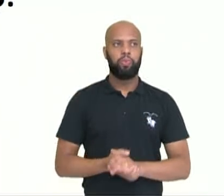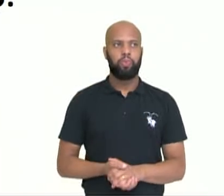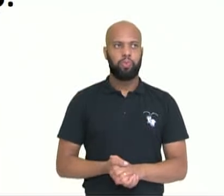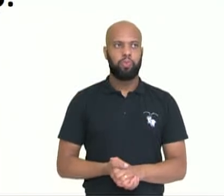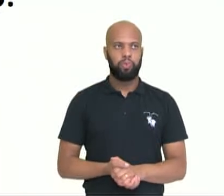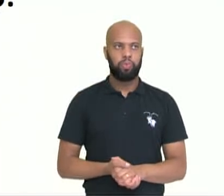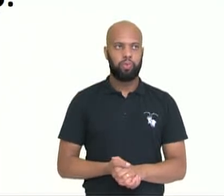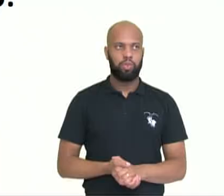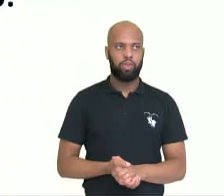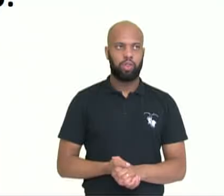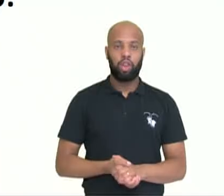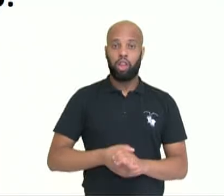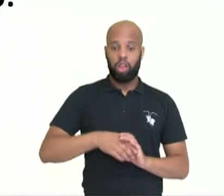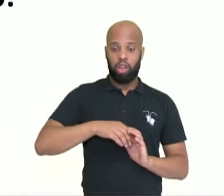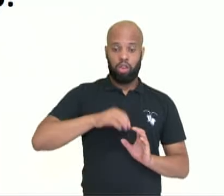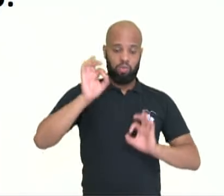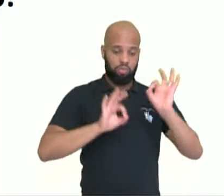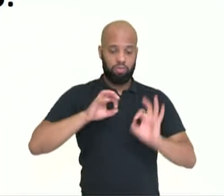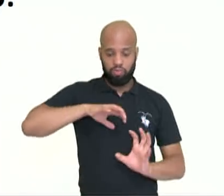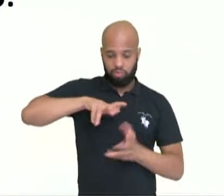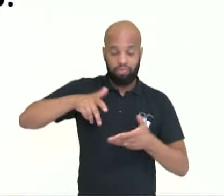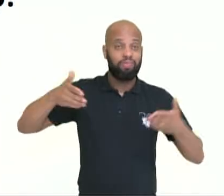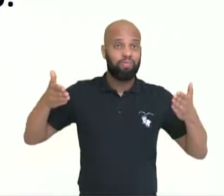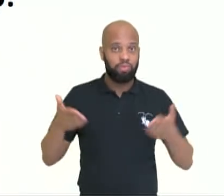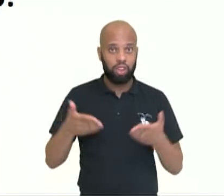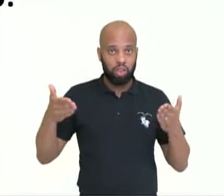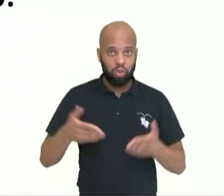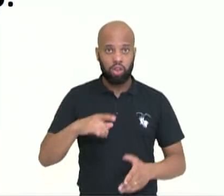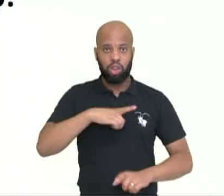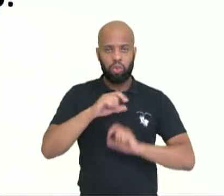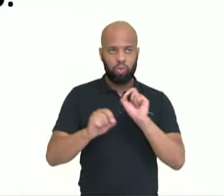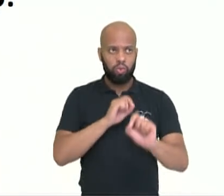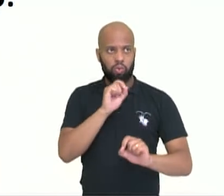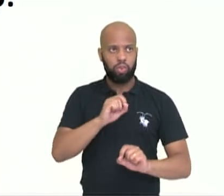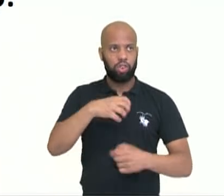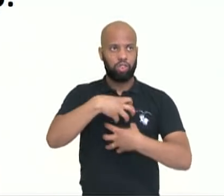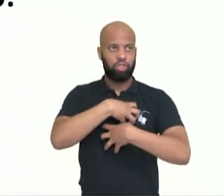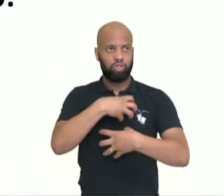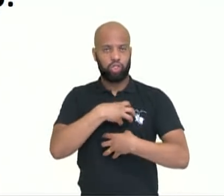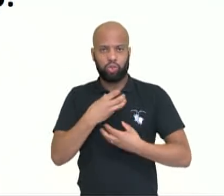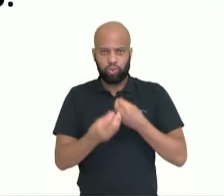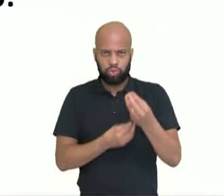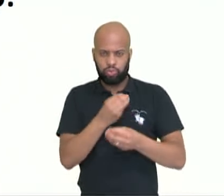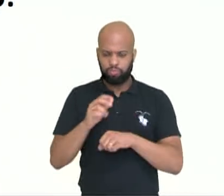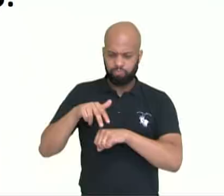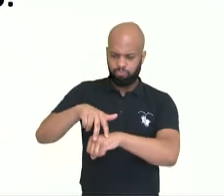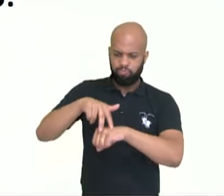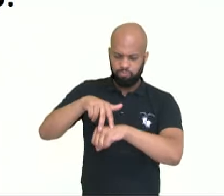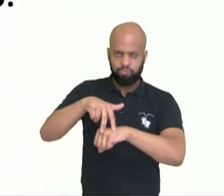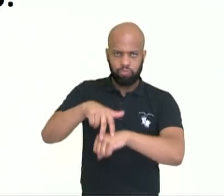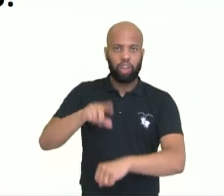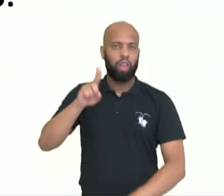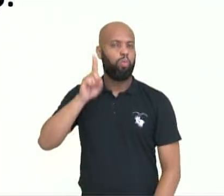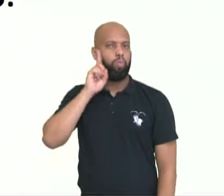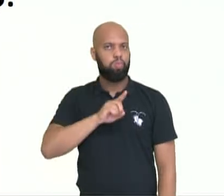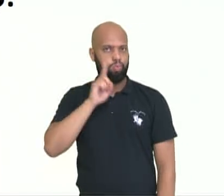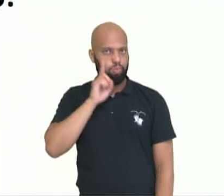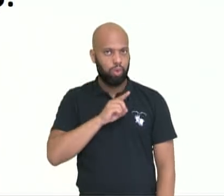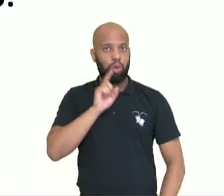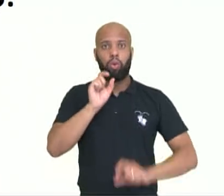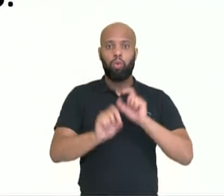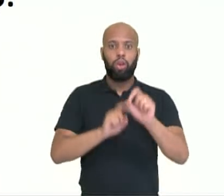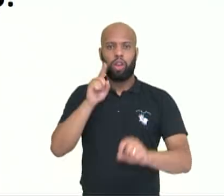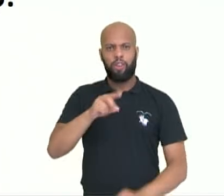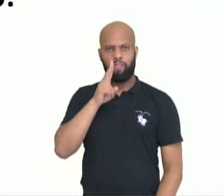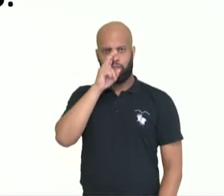quiz. A ordem mundial atual pode ser destacada pela consolidação dos Estados Unidos como a